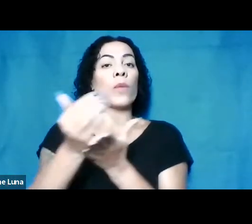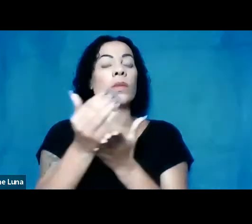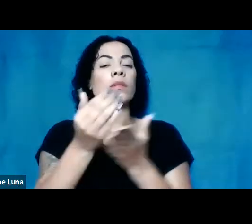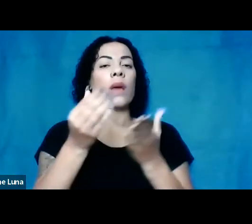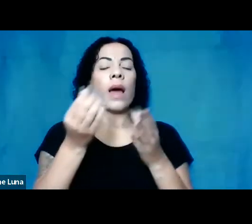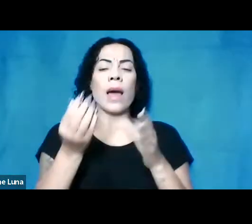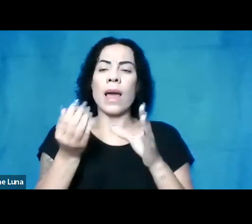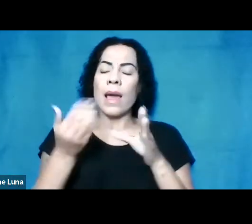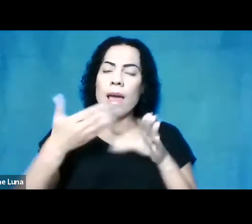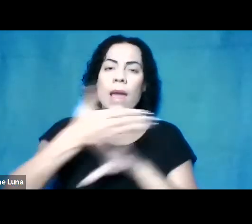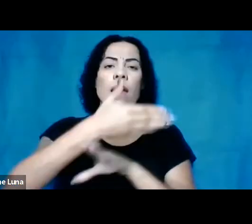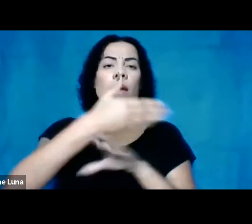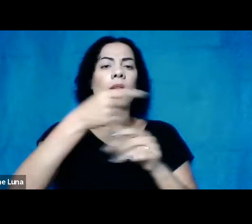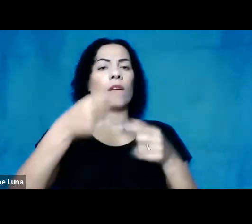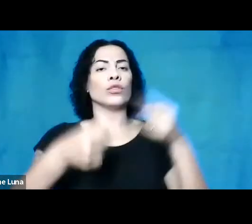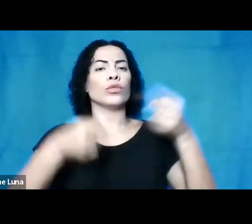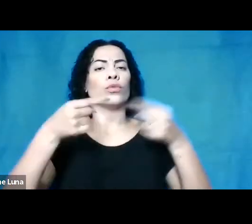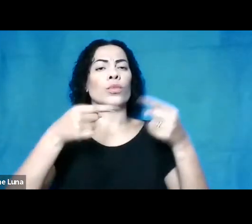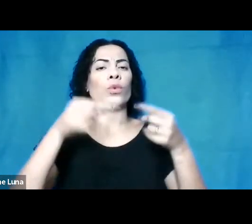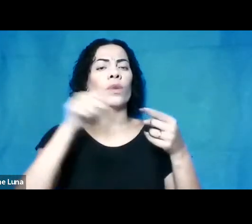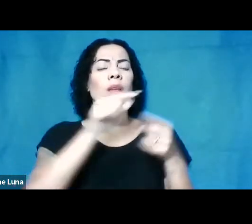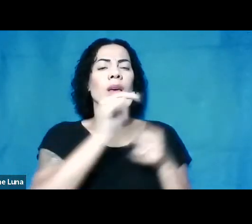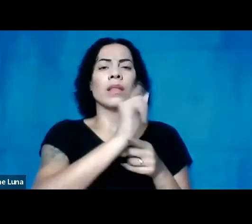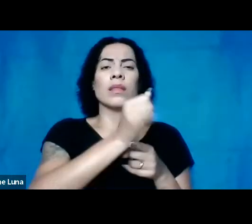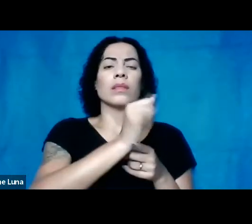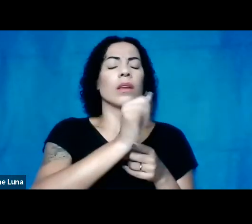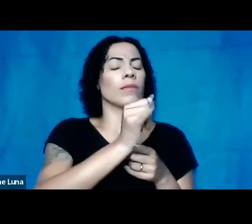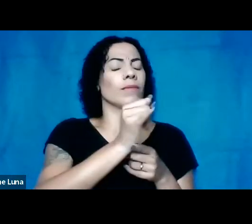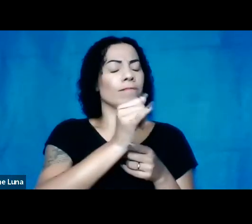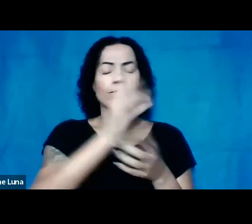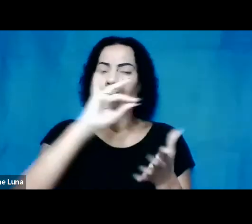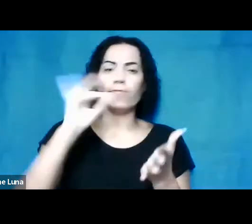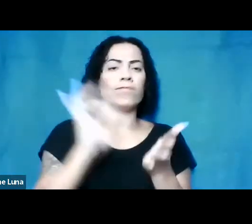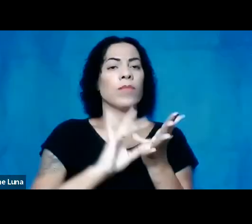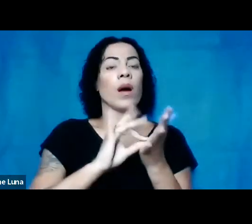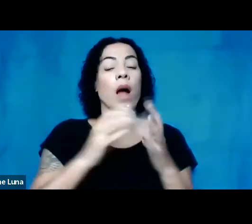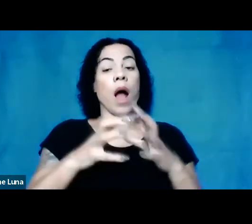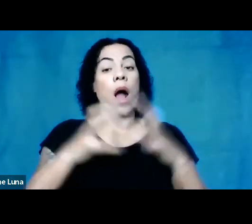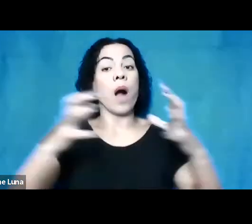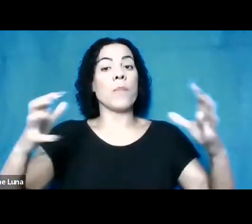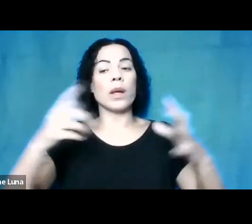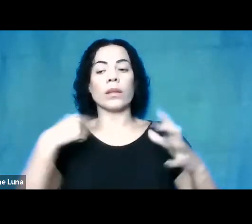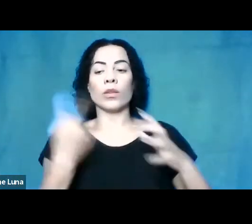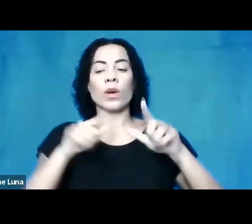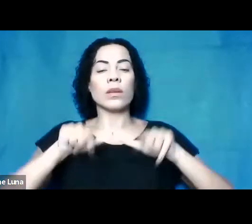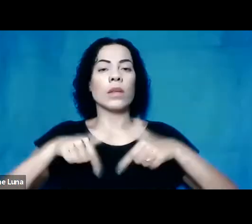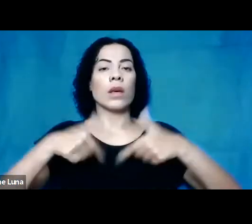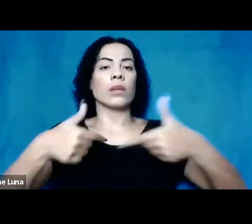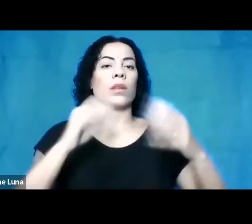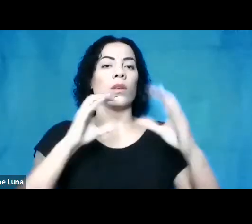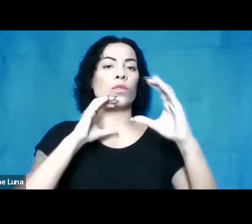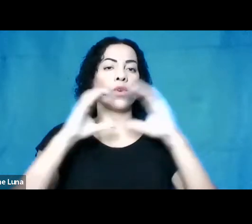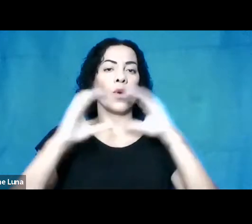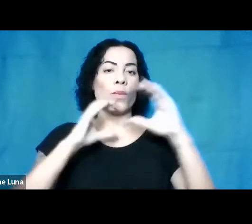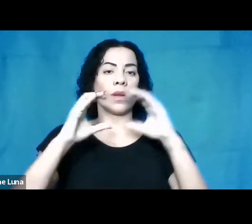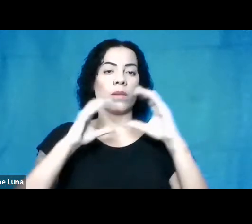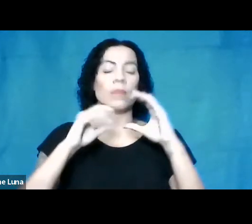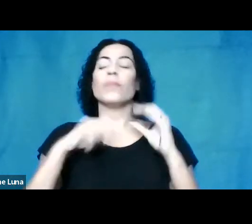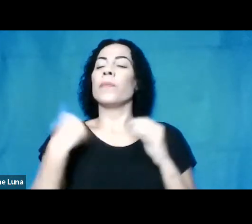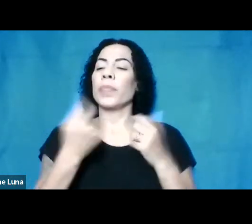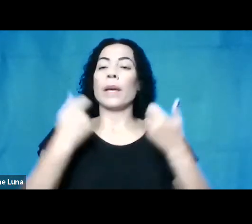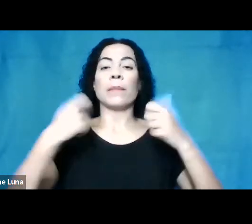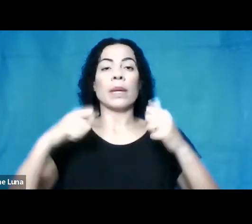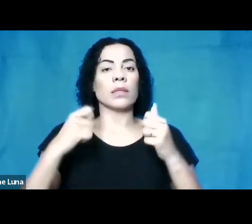valer e ampliar a nossa ação de comunicação pública. A gente precisa estabelecer e